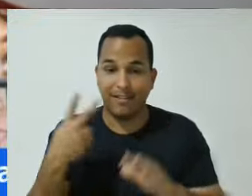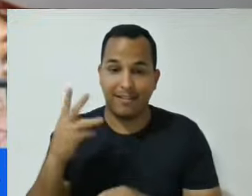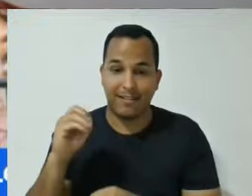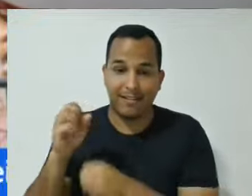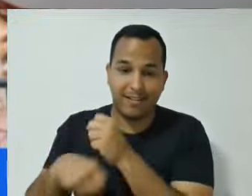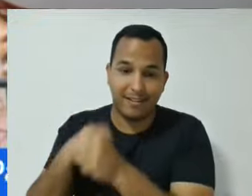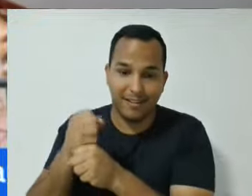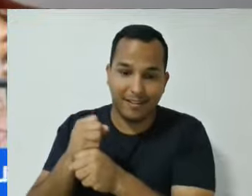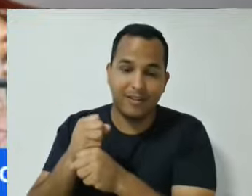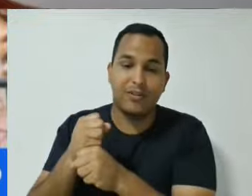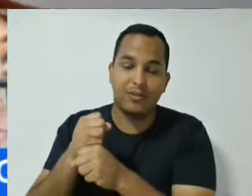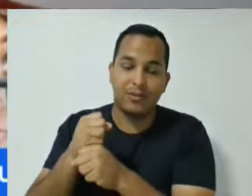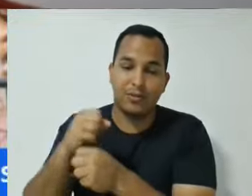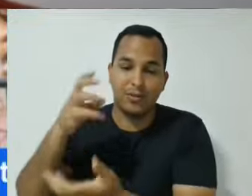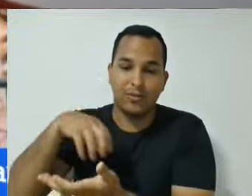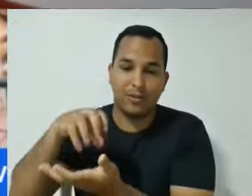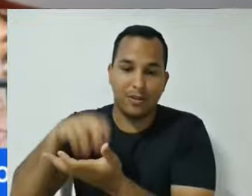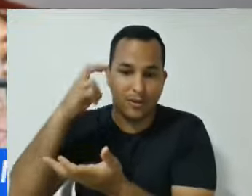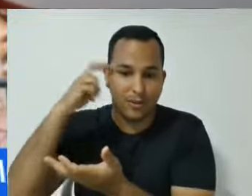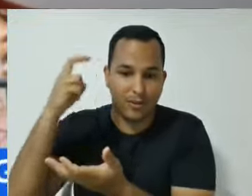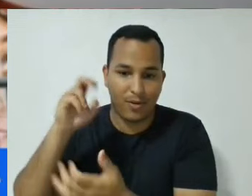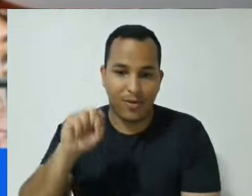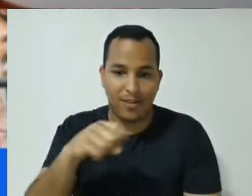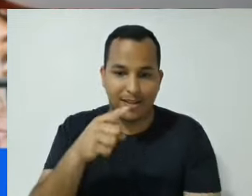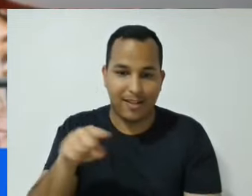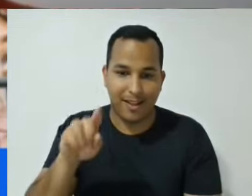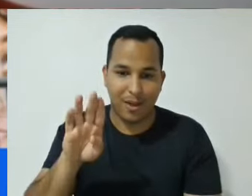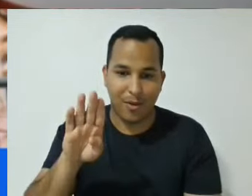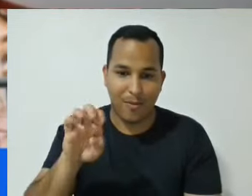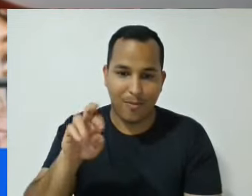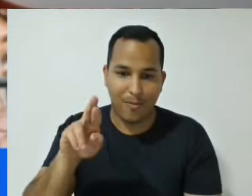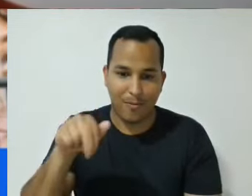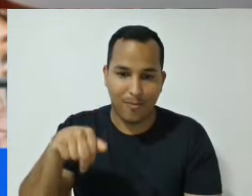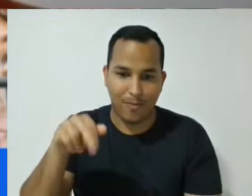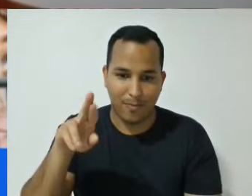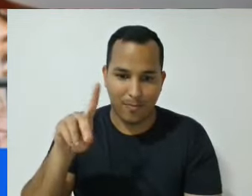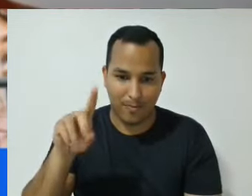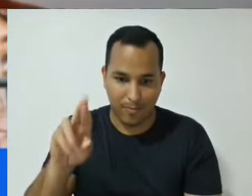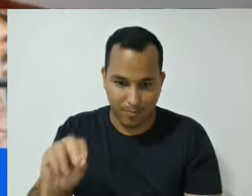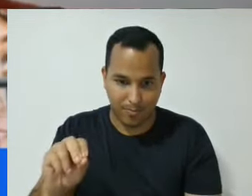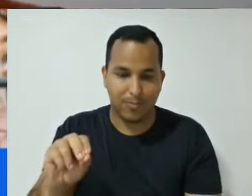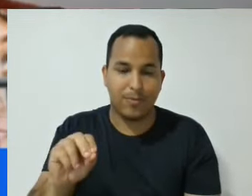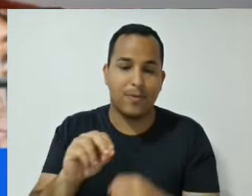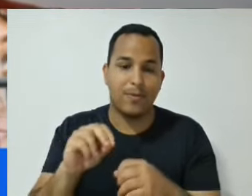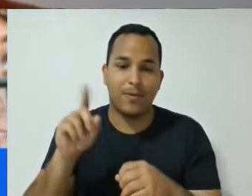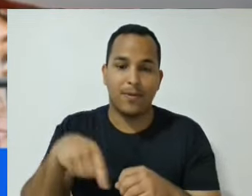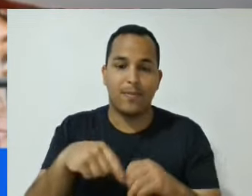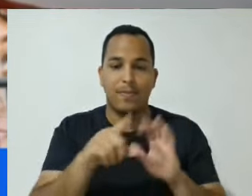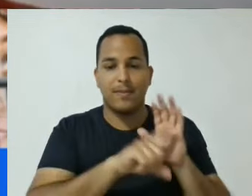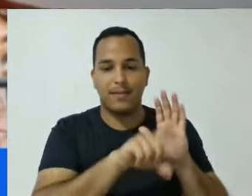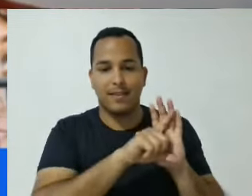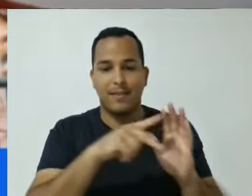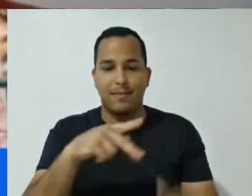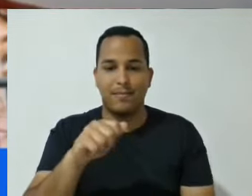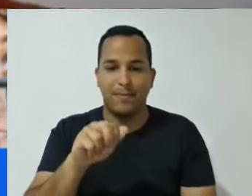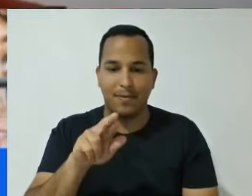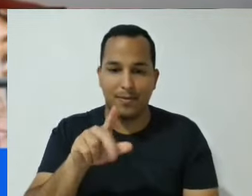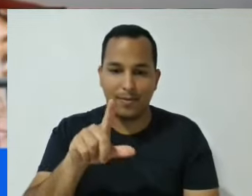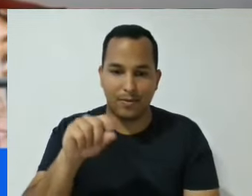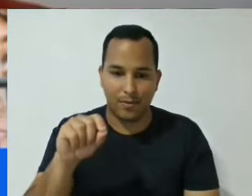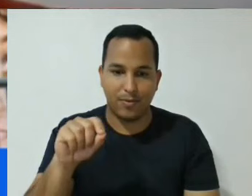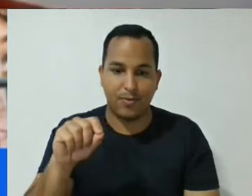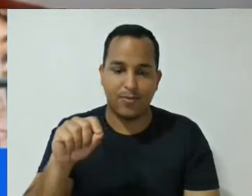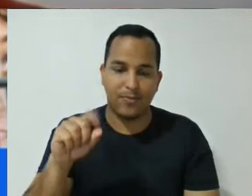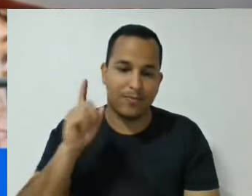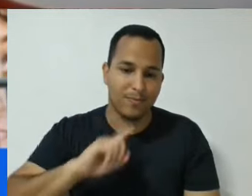Cultural São Bernardo, um projeto realizado com recursos da Lei Paulo Gustavo de Minas Gerais, que a gente está tendo